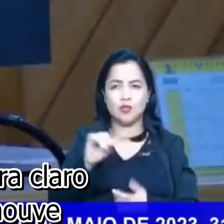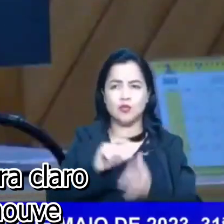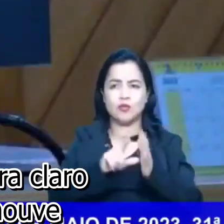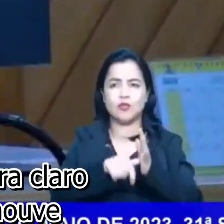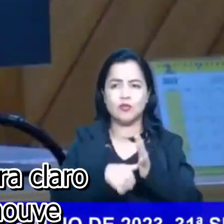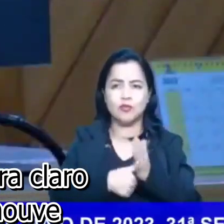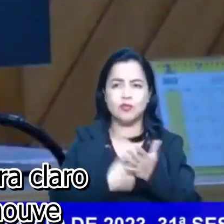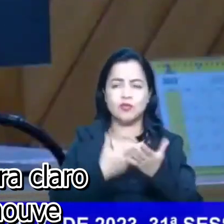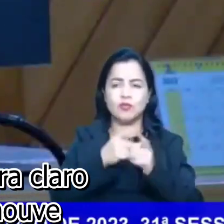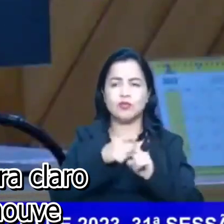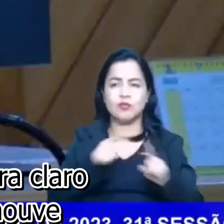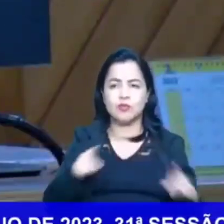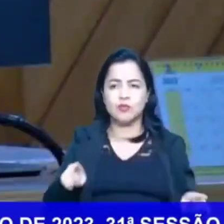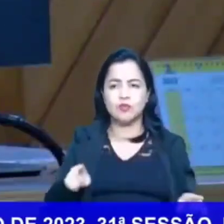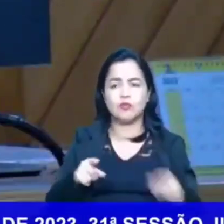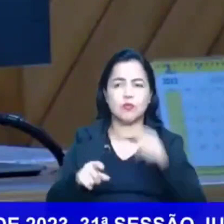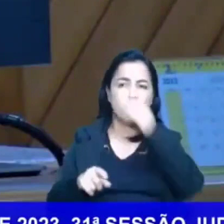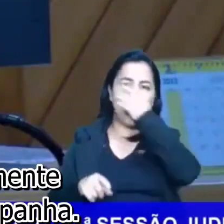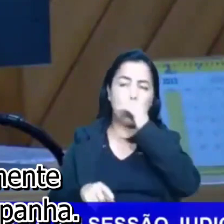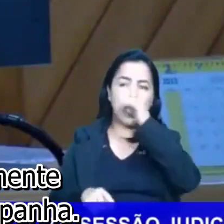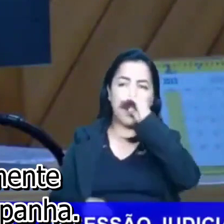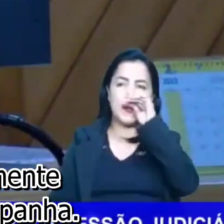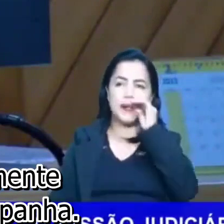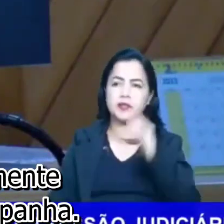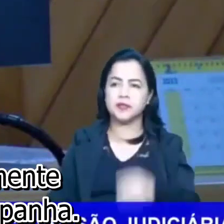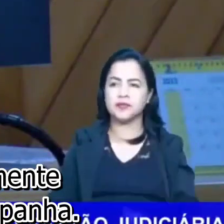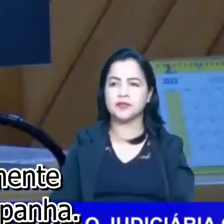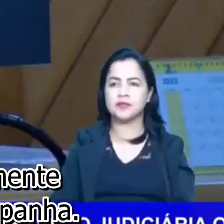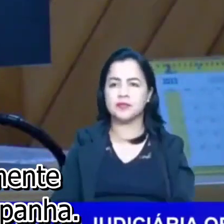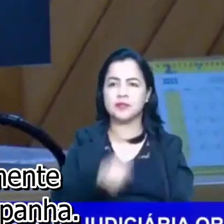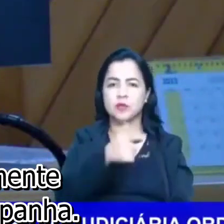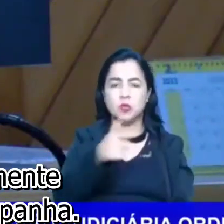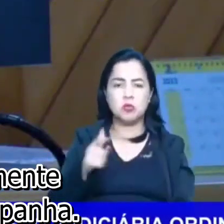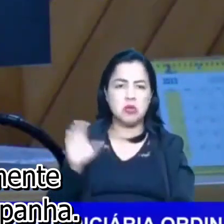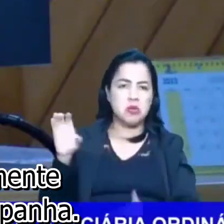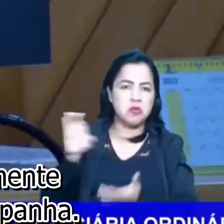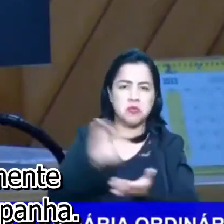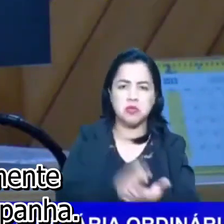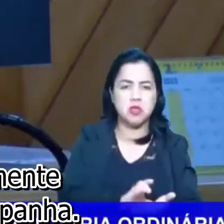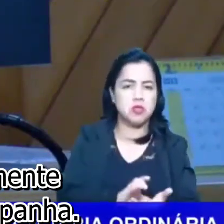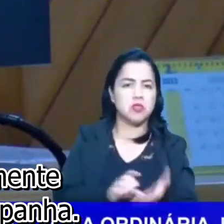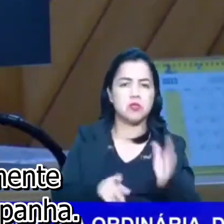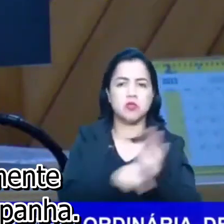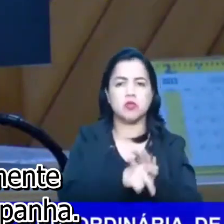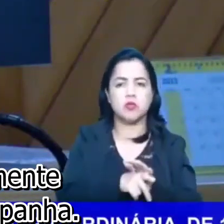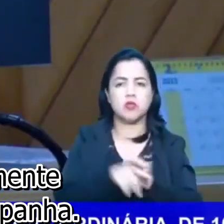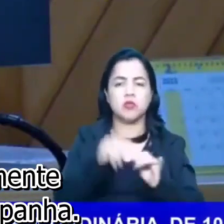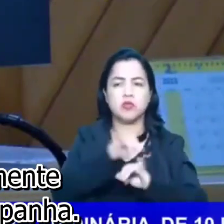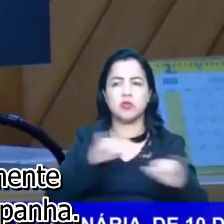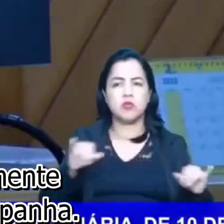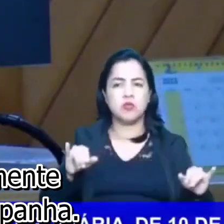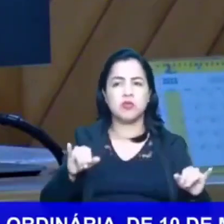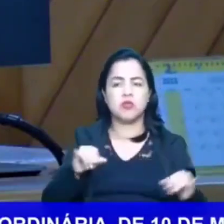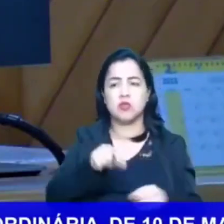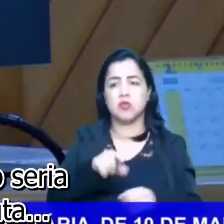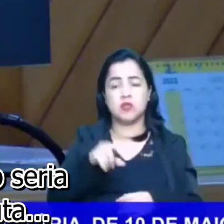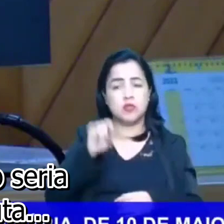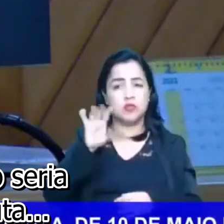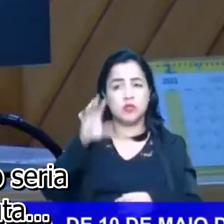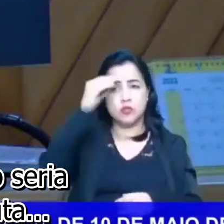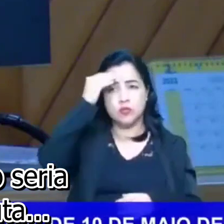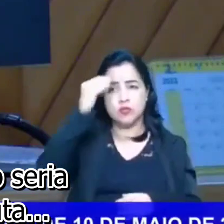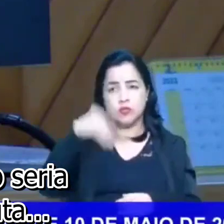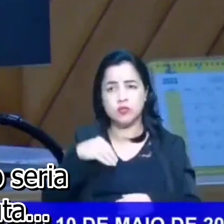atraso, mas não houve nenhum gasto de campanha. Ela simplesmente renunciou, não praticou nenhum ato de